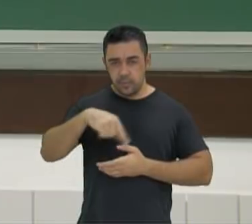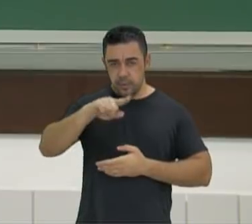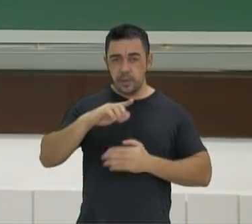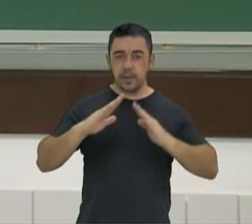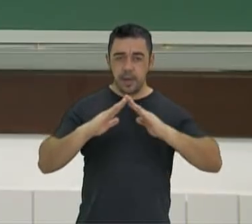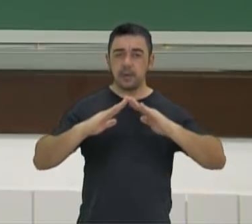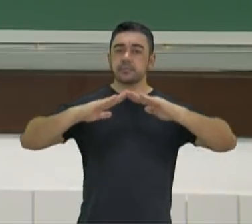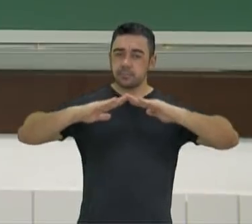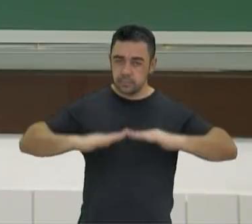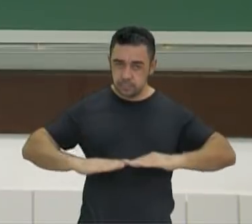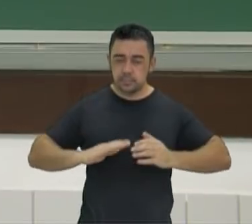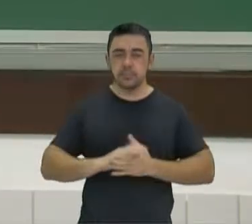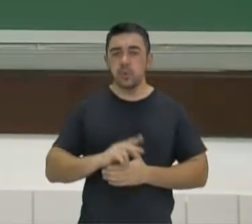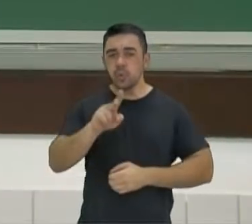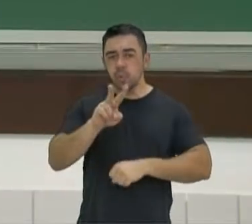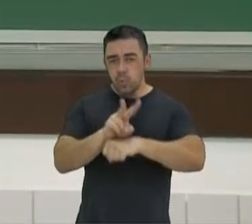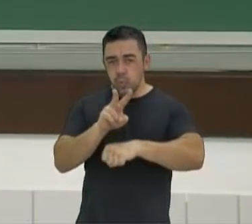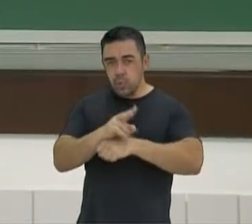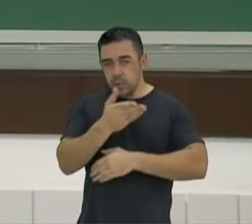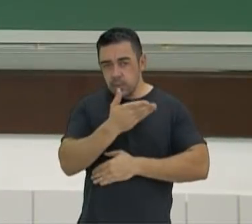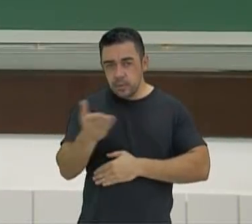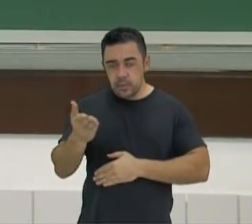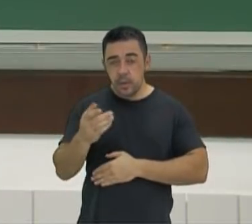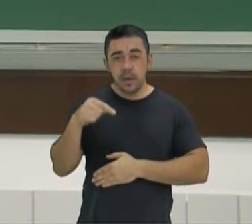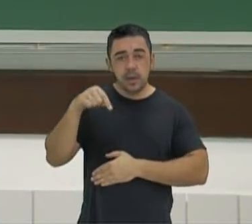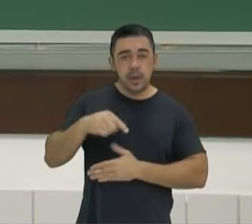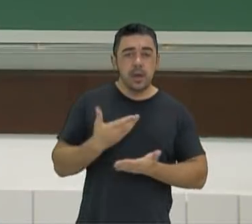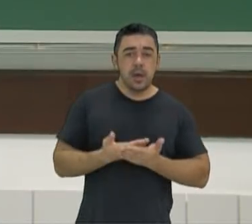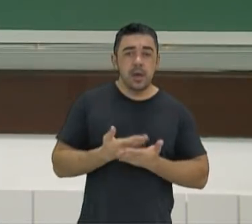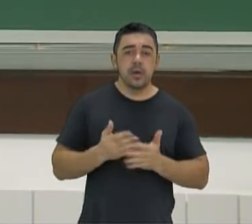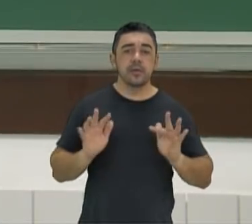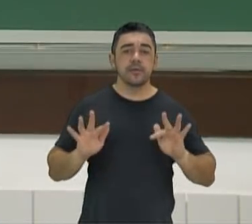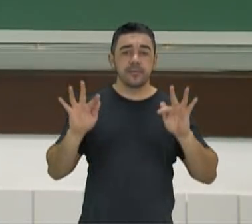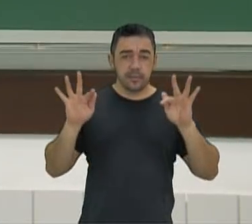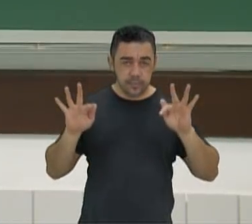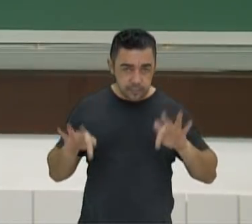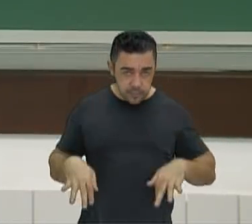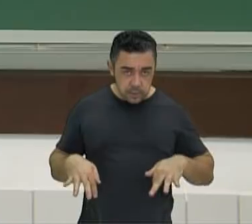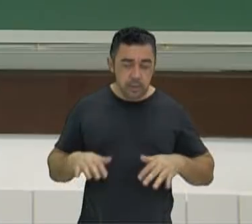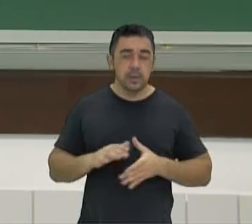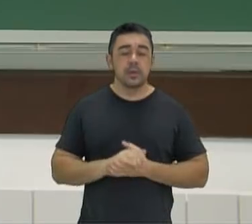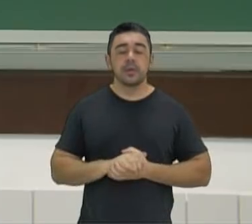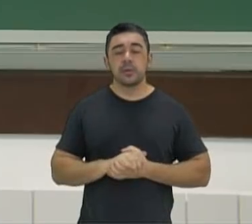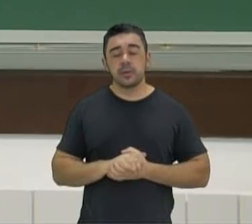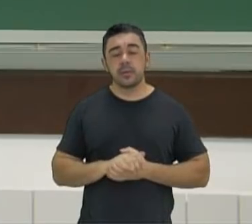em casa, se cuidem. A nossa aula de hoje está chegando